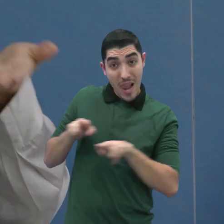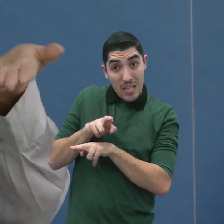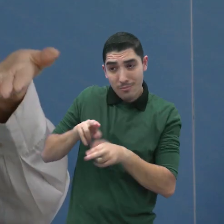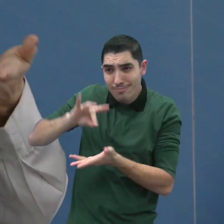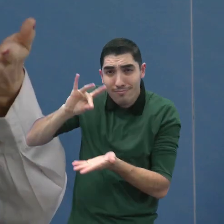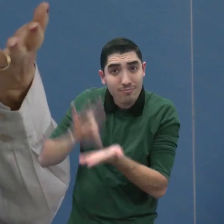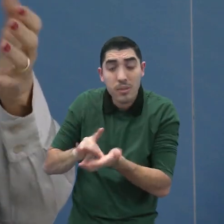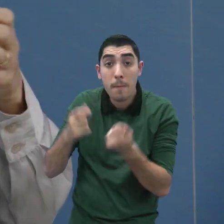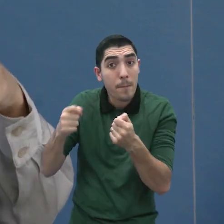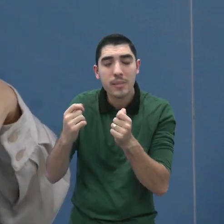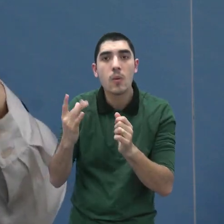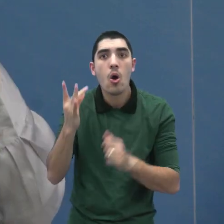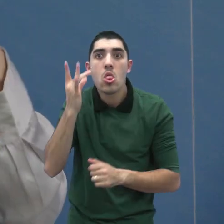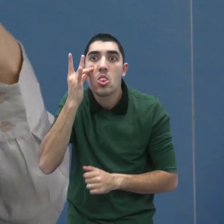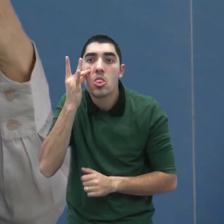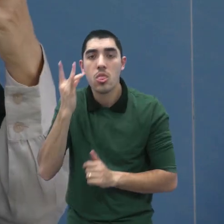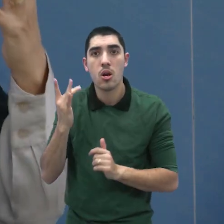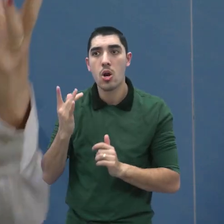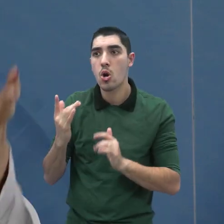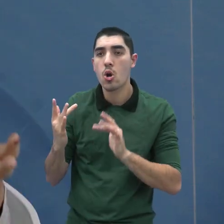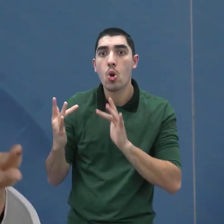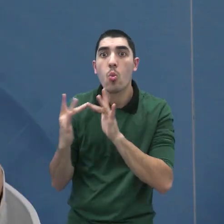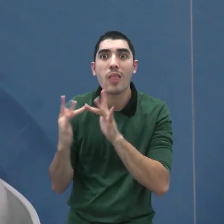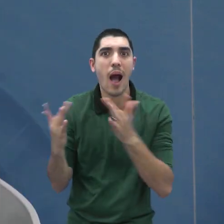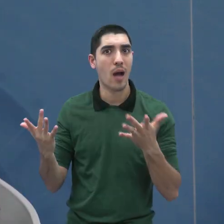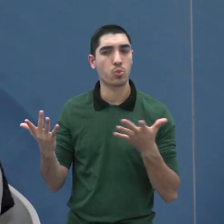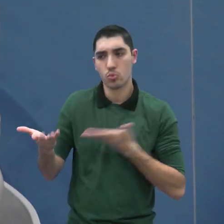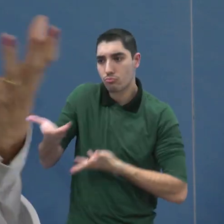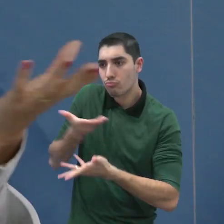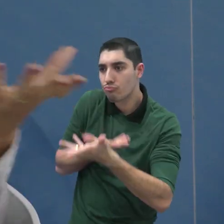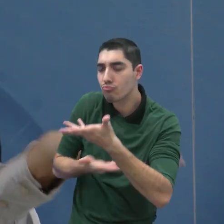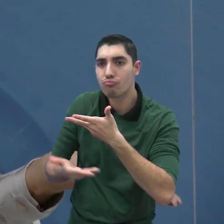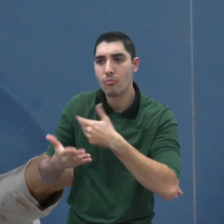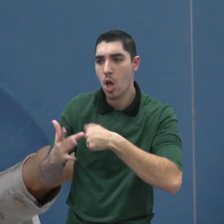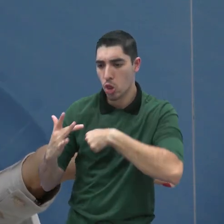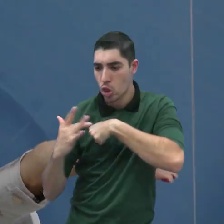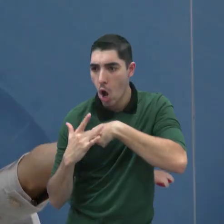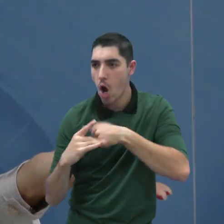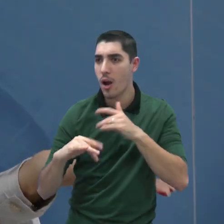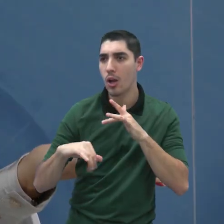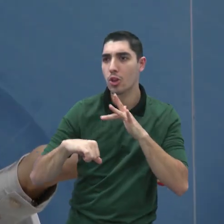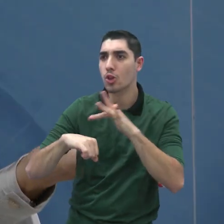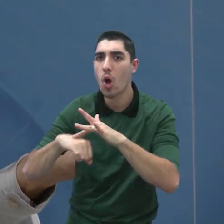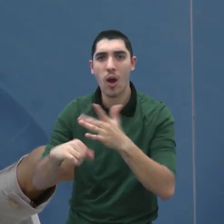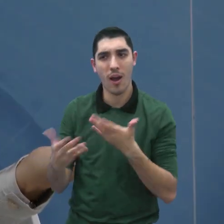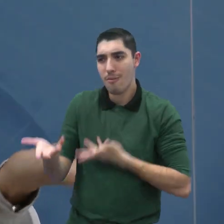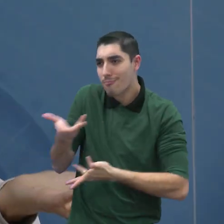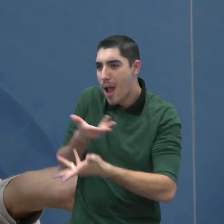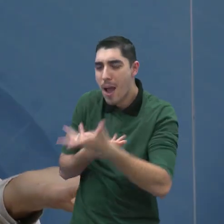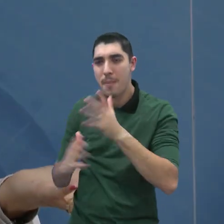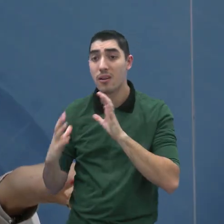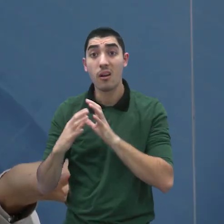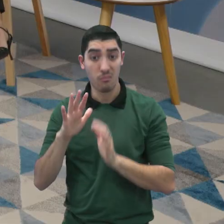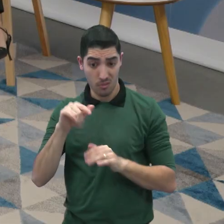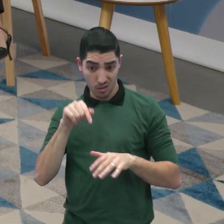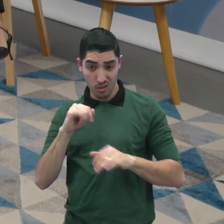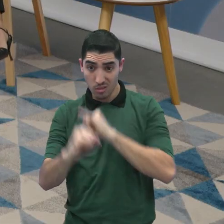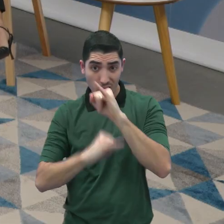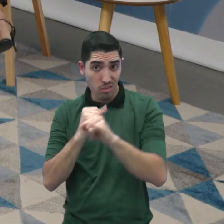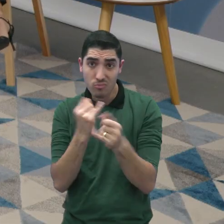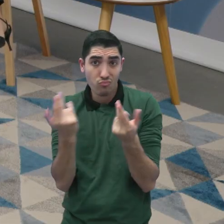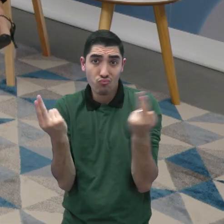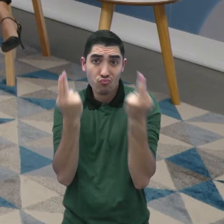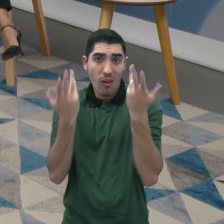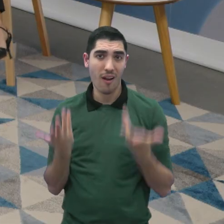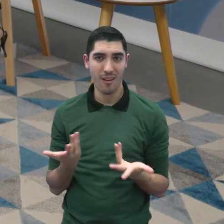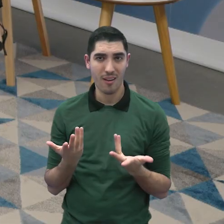é troca, é toque, e o que com rede social você não consegue. Mesmo